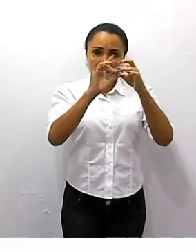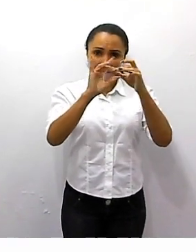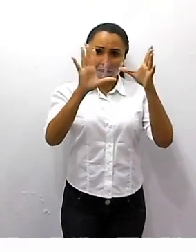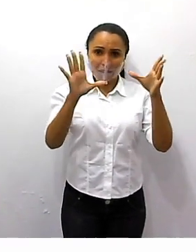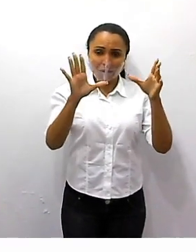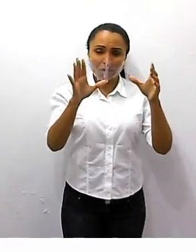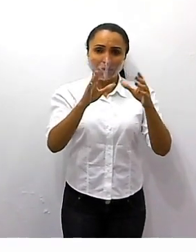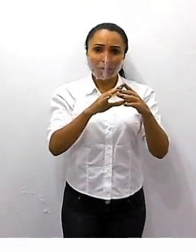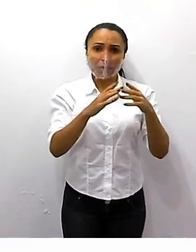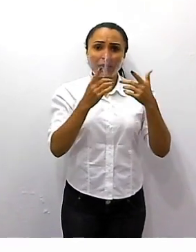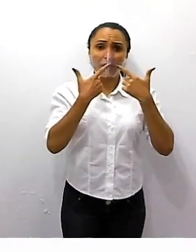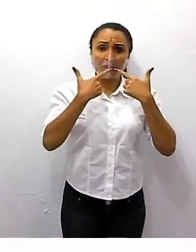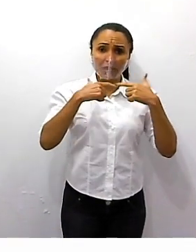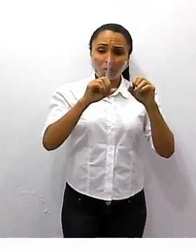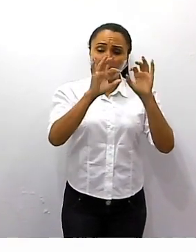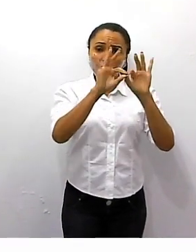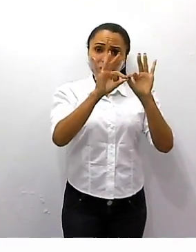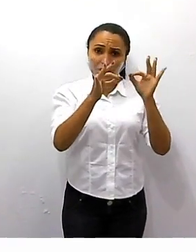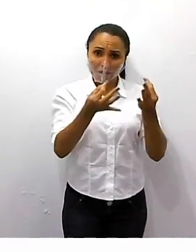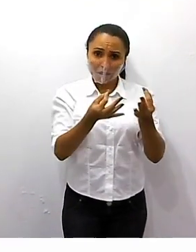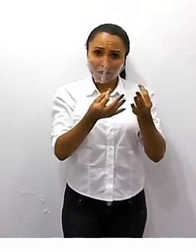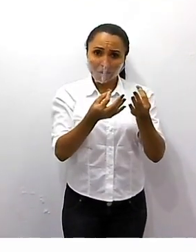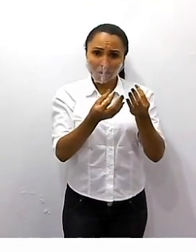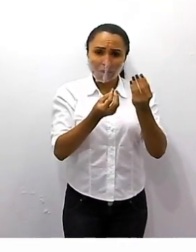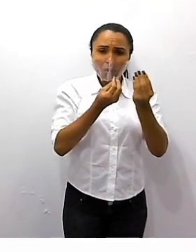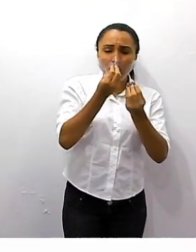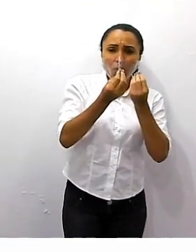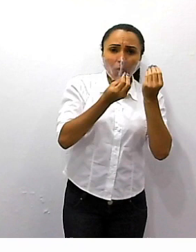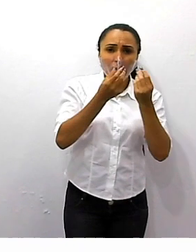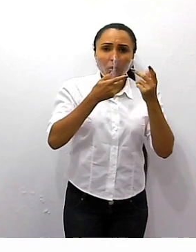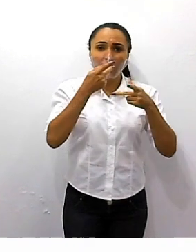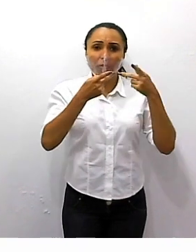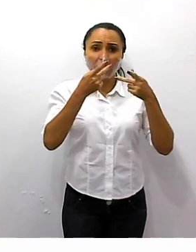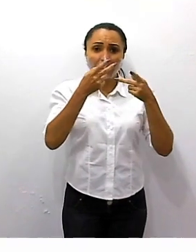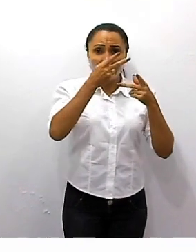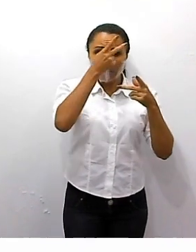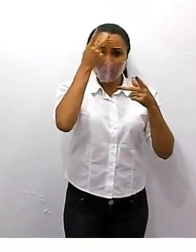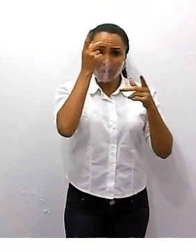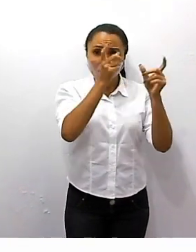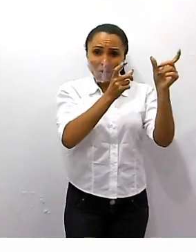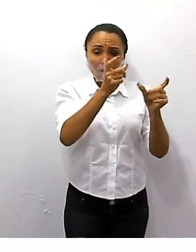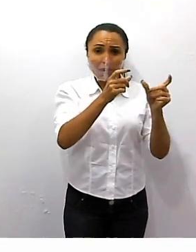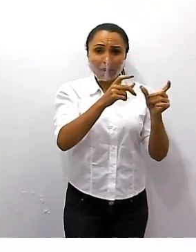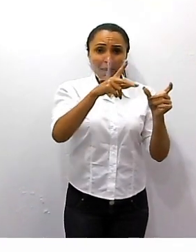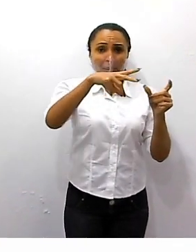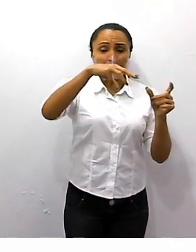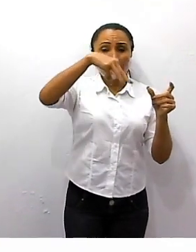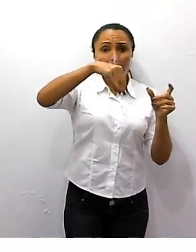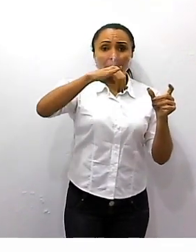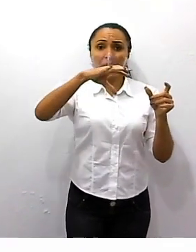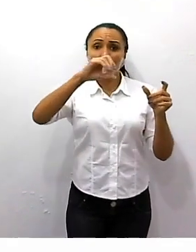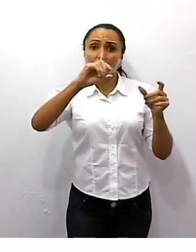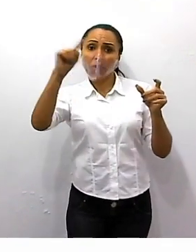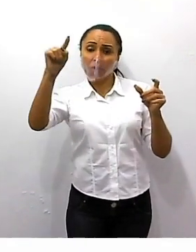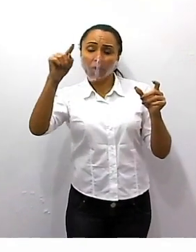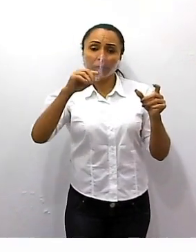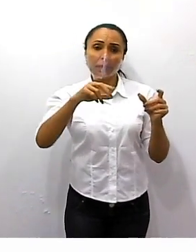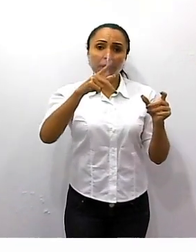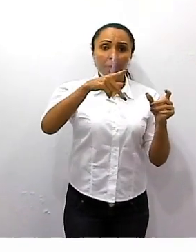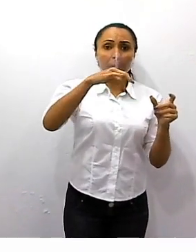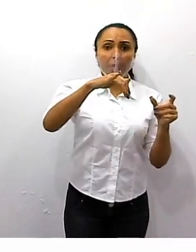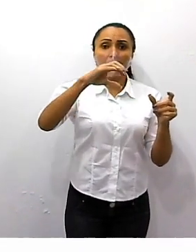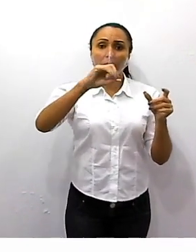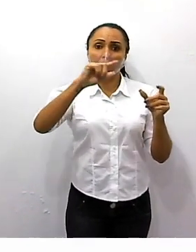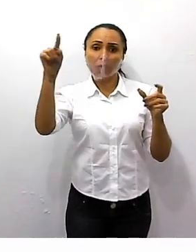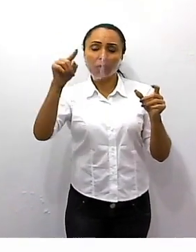linguagem extremamente simples e o jeito de falar das pessoas. Mió, pió, teia, teiado, não é isso?